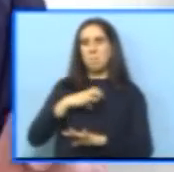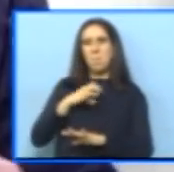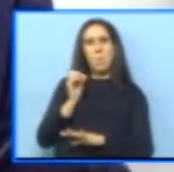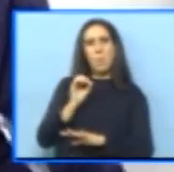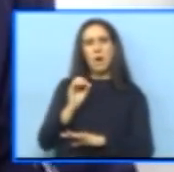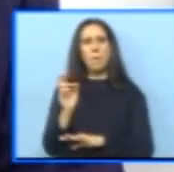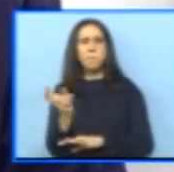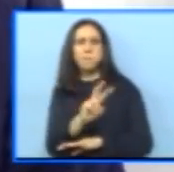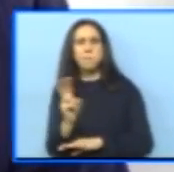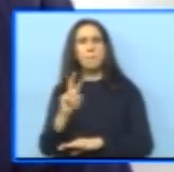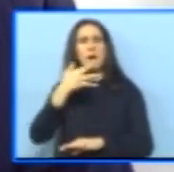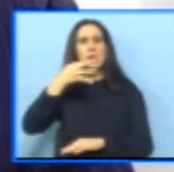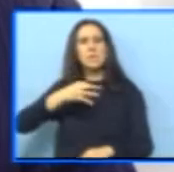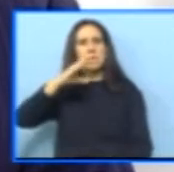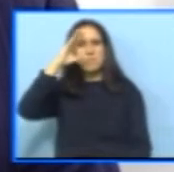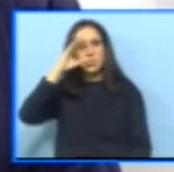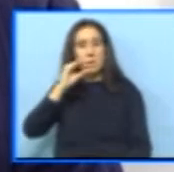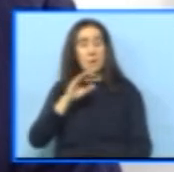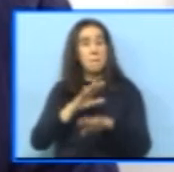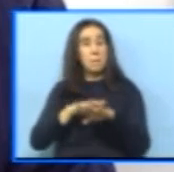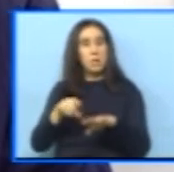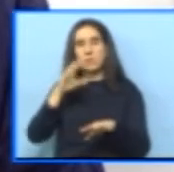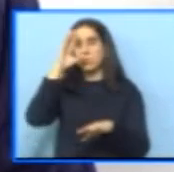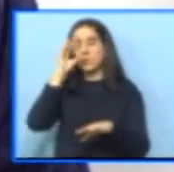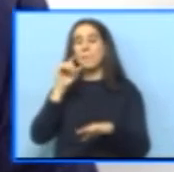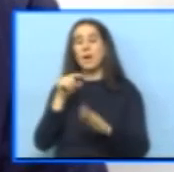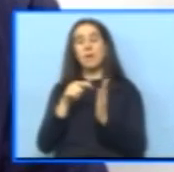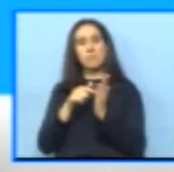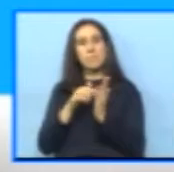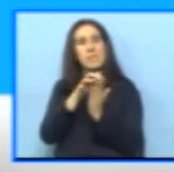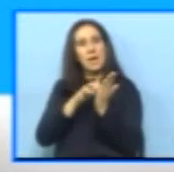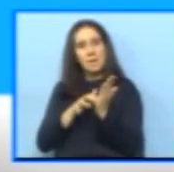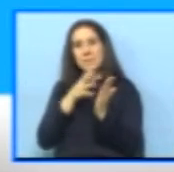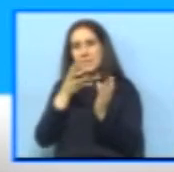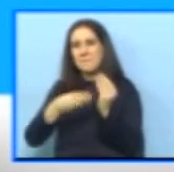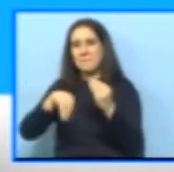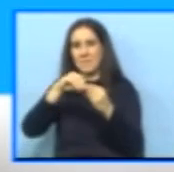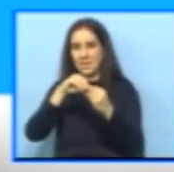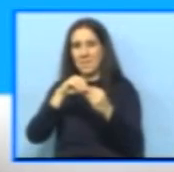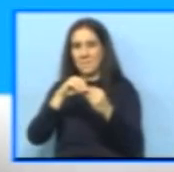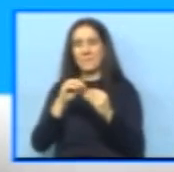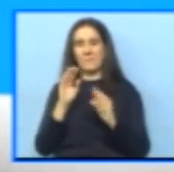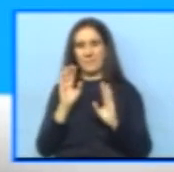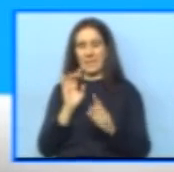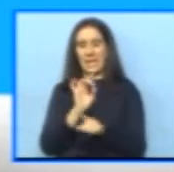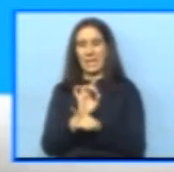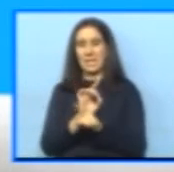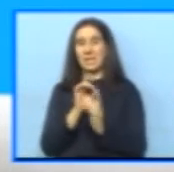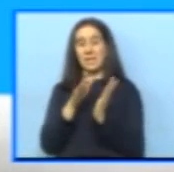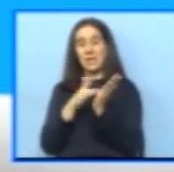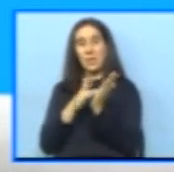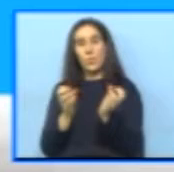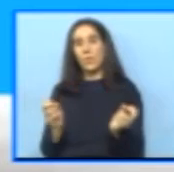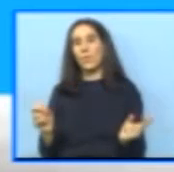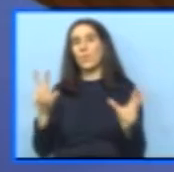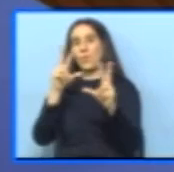acreditar. Portanto, não sei se é por causa disto, mas o Evangelho tem de ir para além disto. E esse enquadramento para o Novo Testamento,